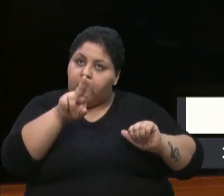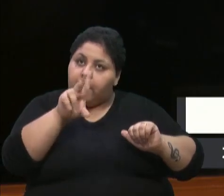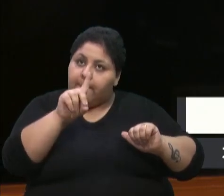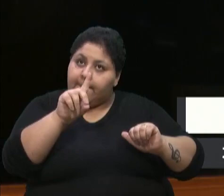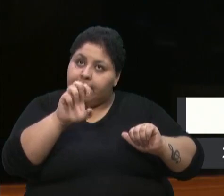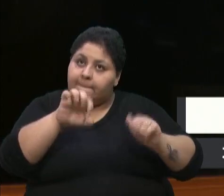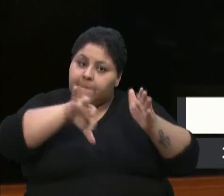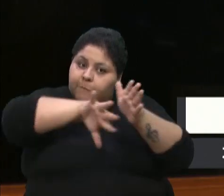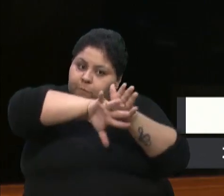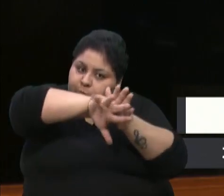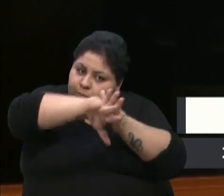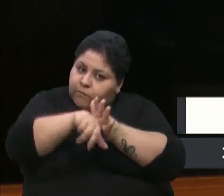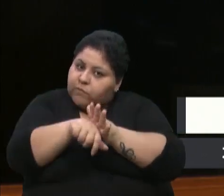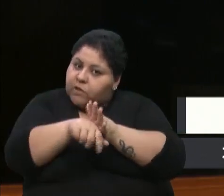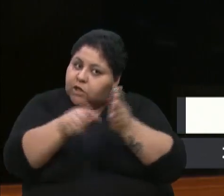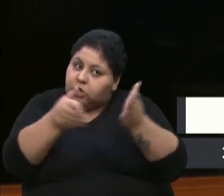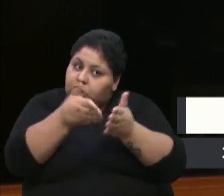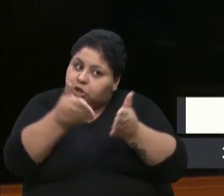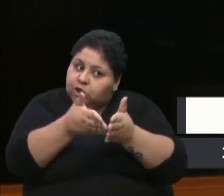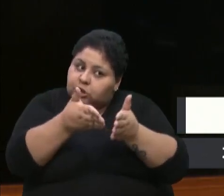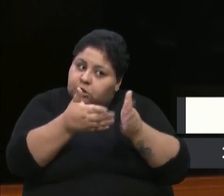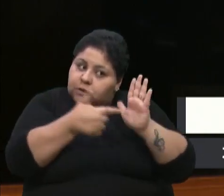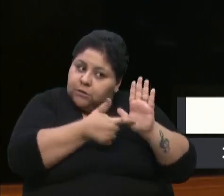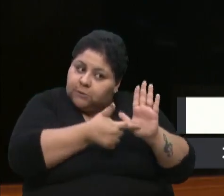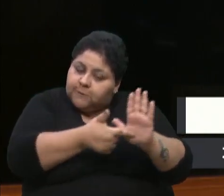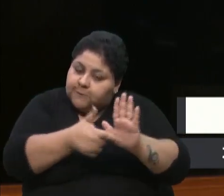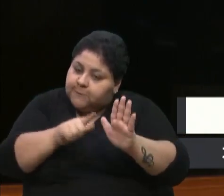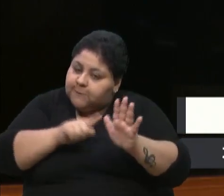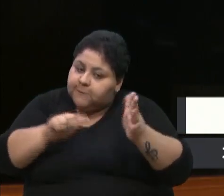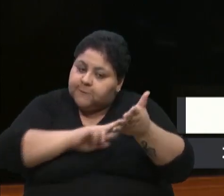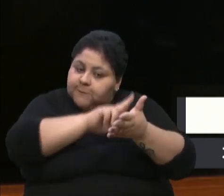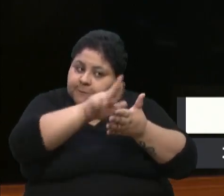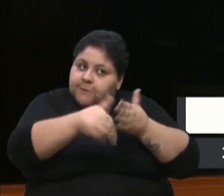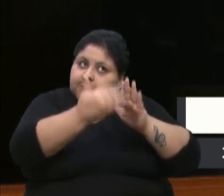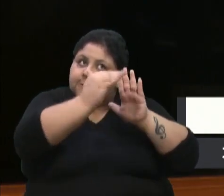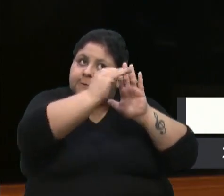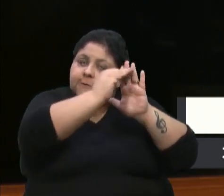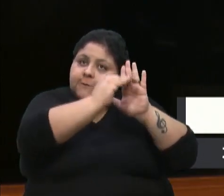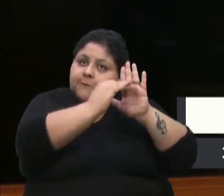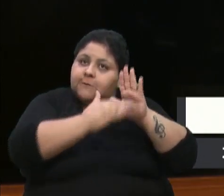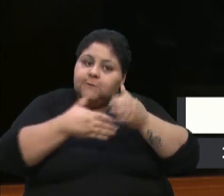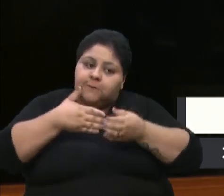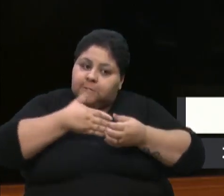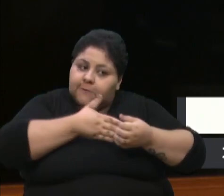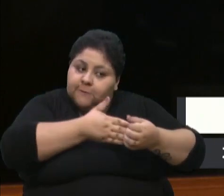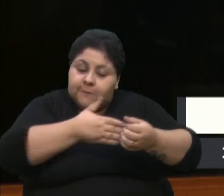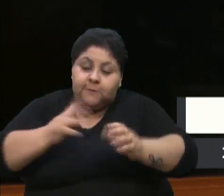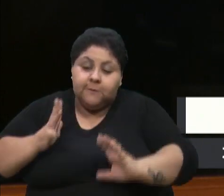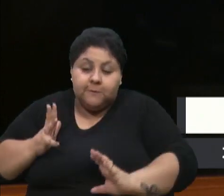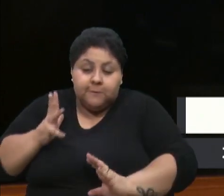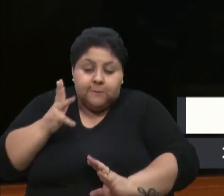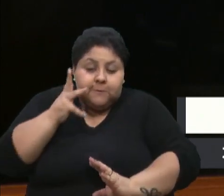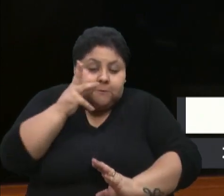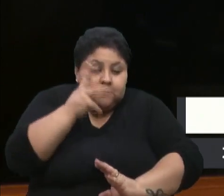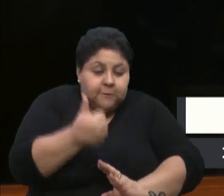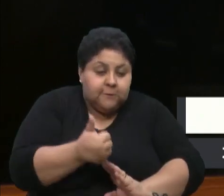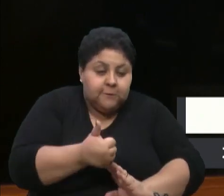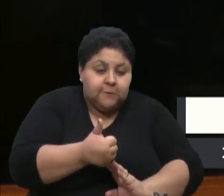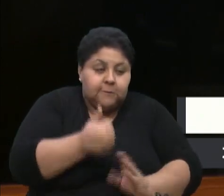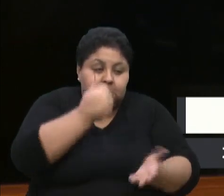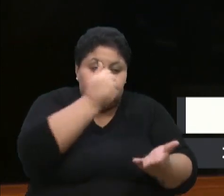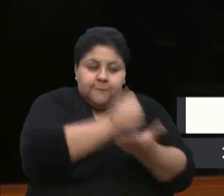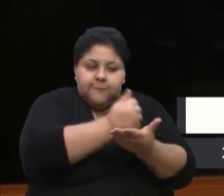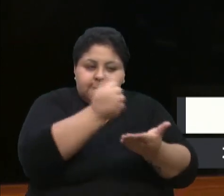Tem uma série de medidas, quem está acompanhando a CPI vê quantas medidas do contrato não estão